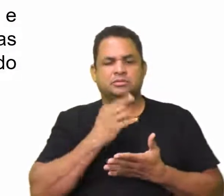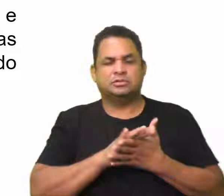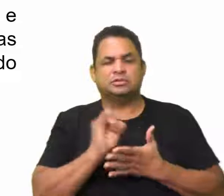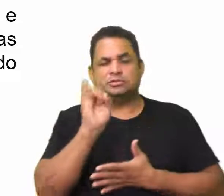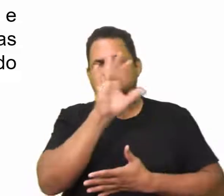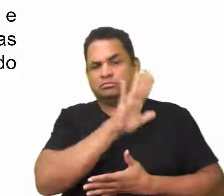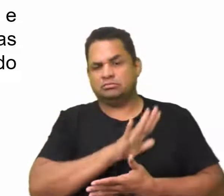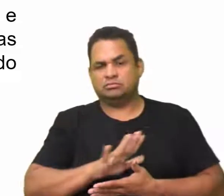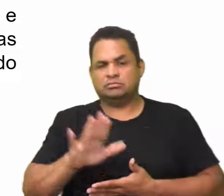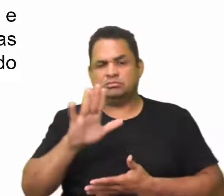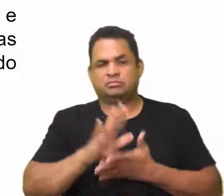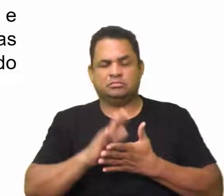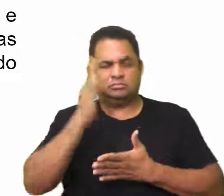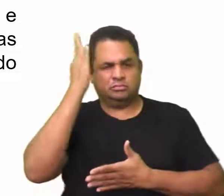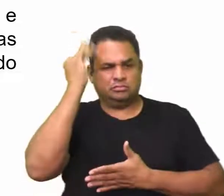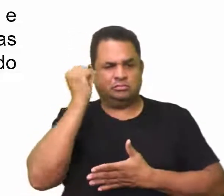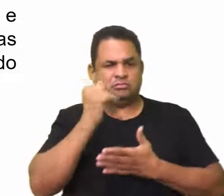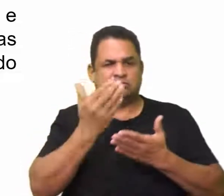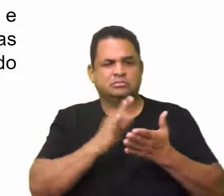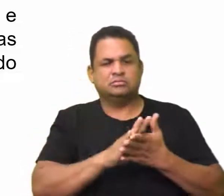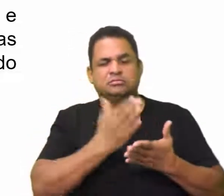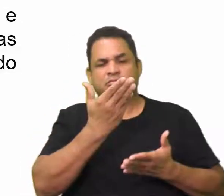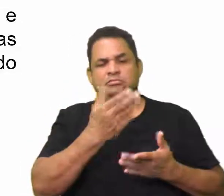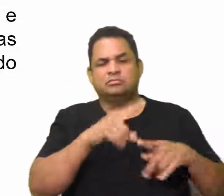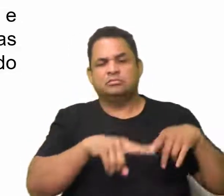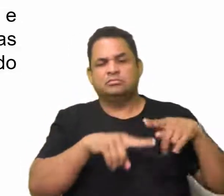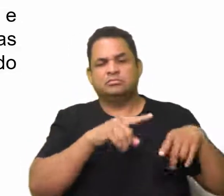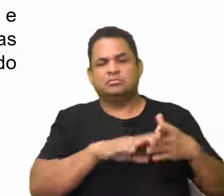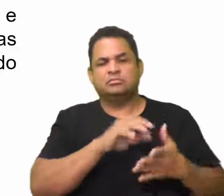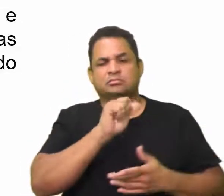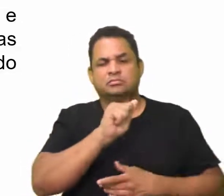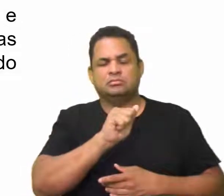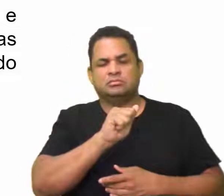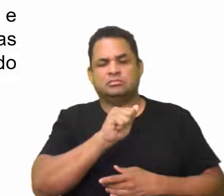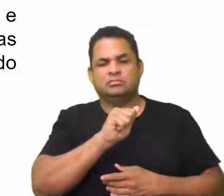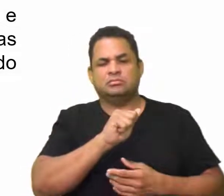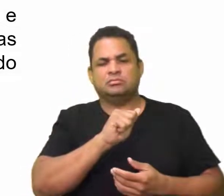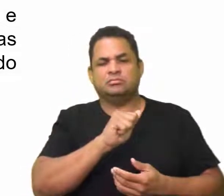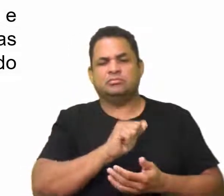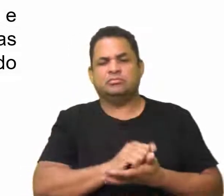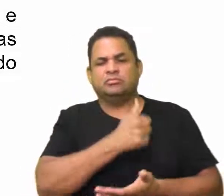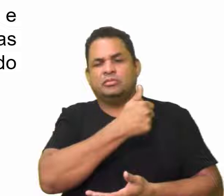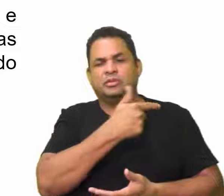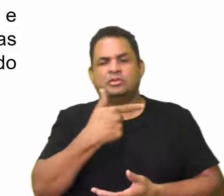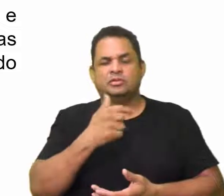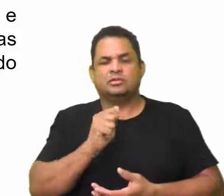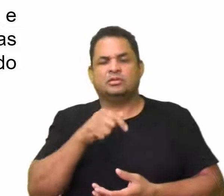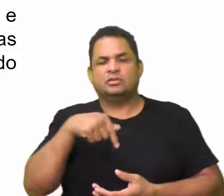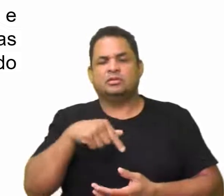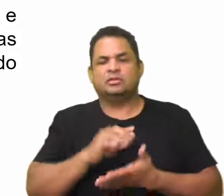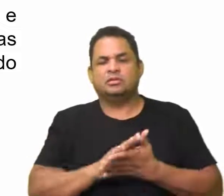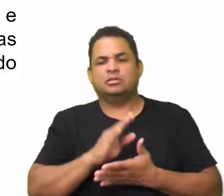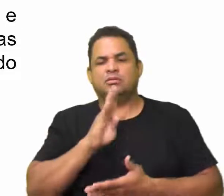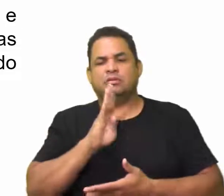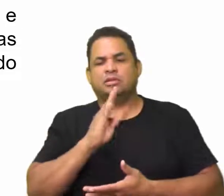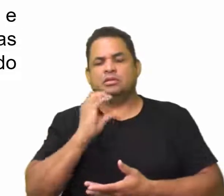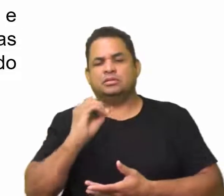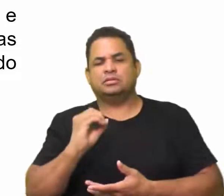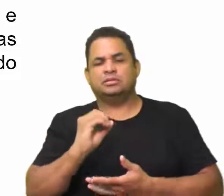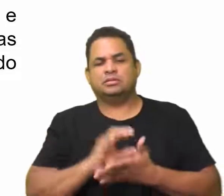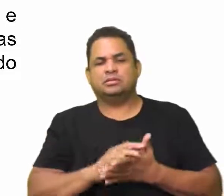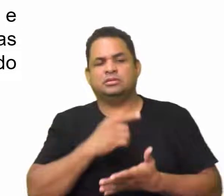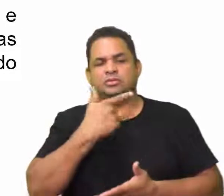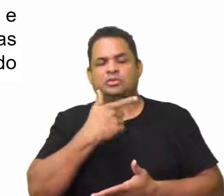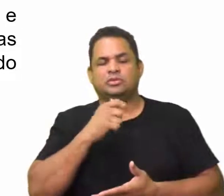só. Sabendo que as cargas dos corpos são 12Q, 0 e